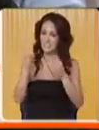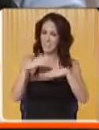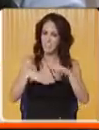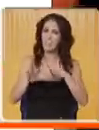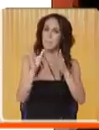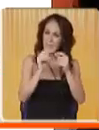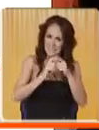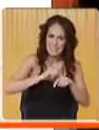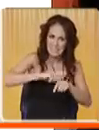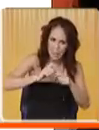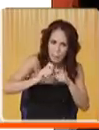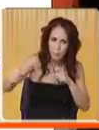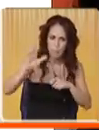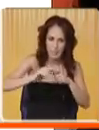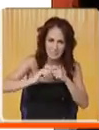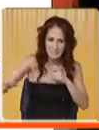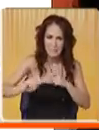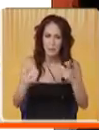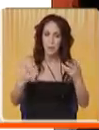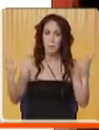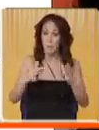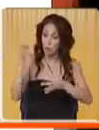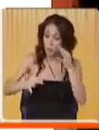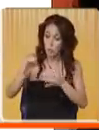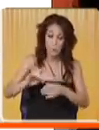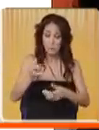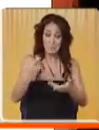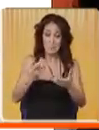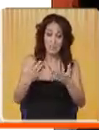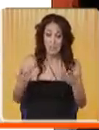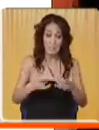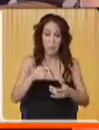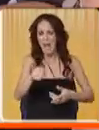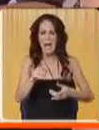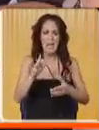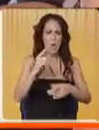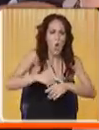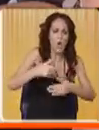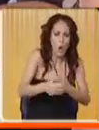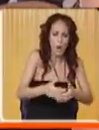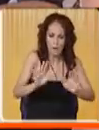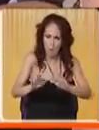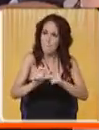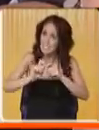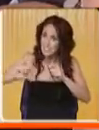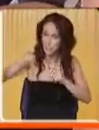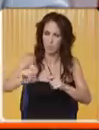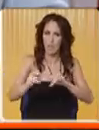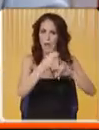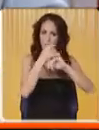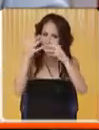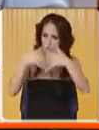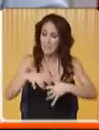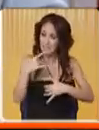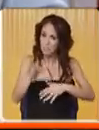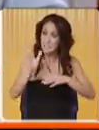mais prolongado para a carga emocional de um julgamento não ser tão maior ao julgar as pessoas. É a própria Associação Sindical